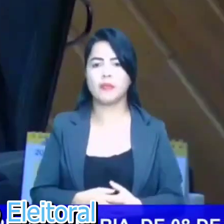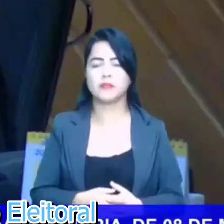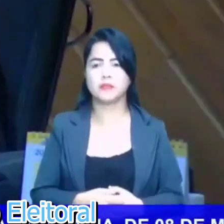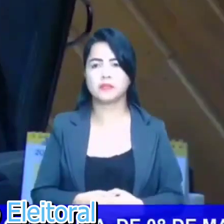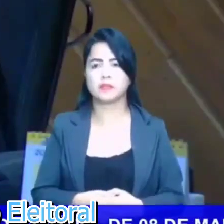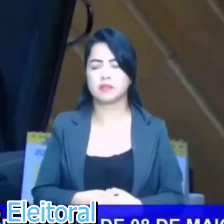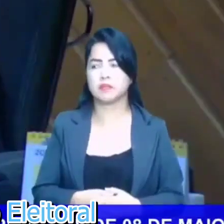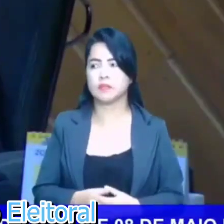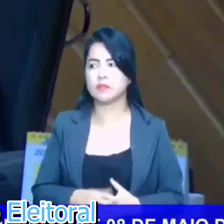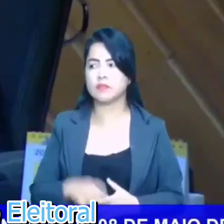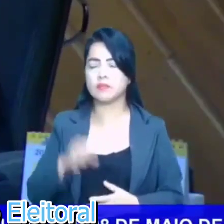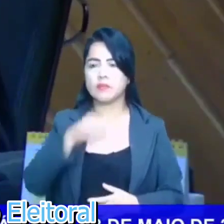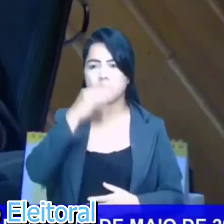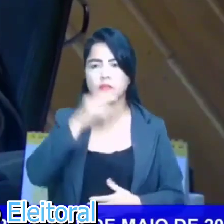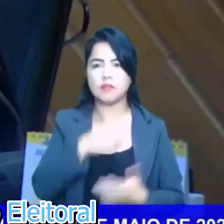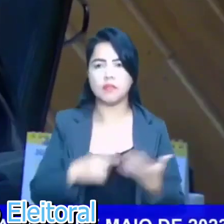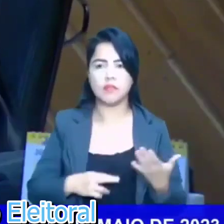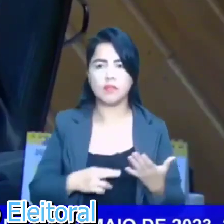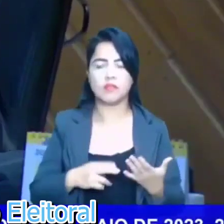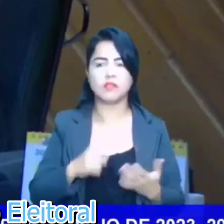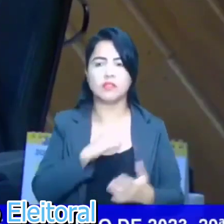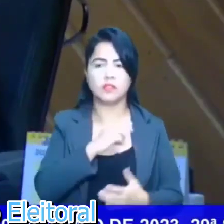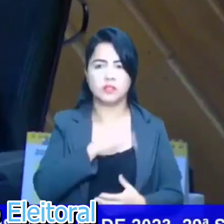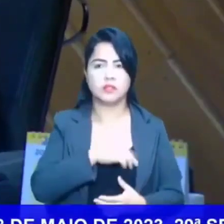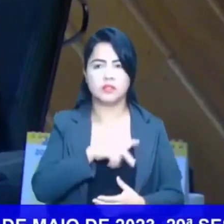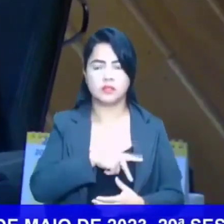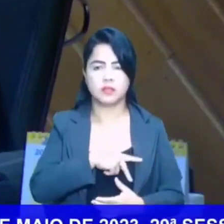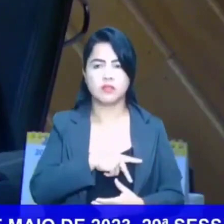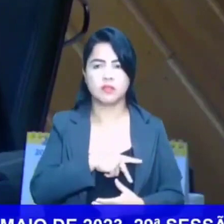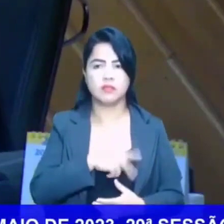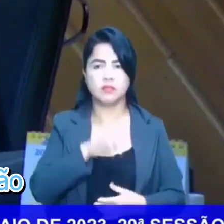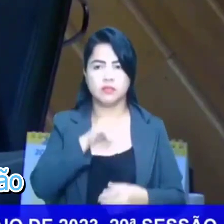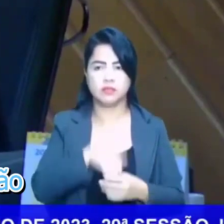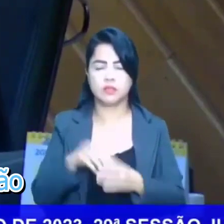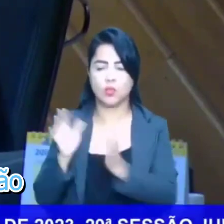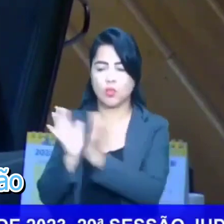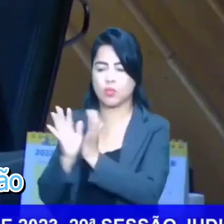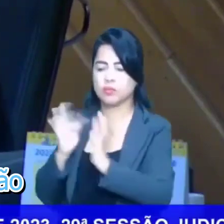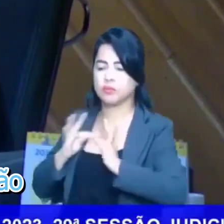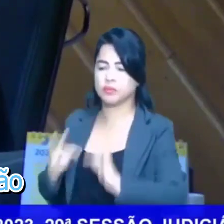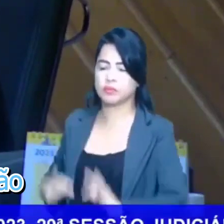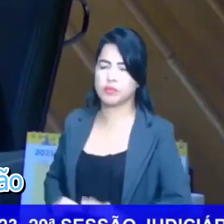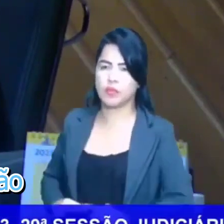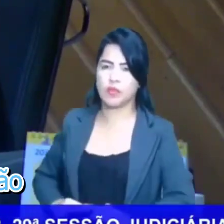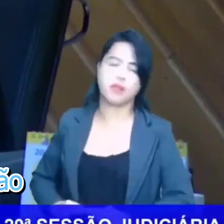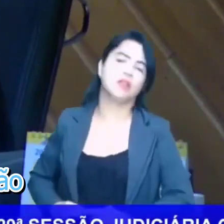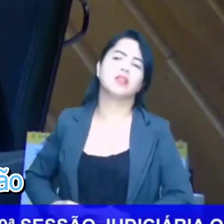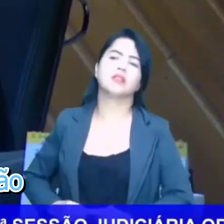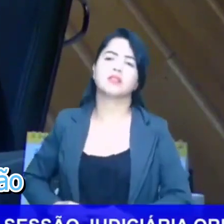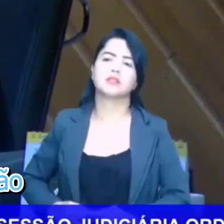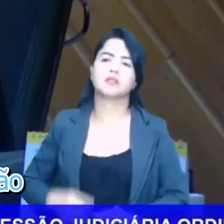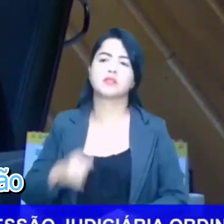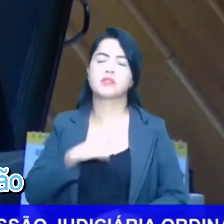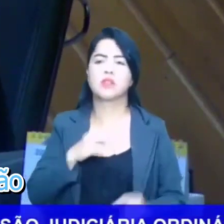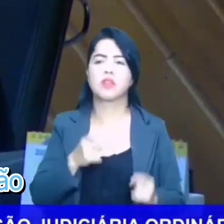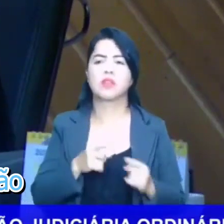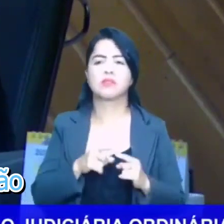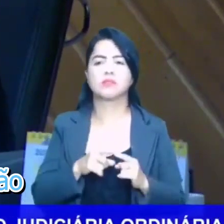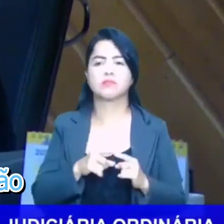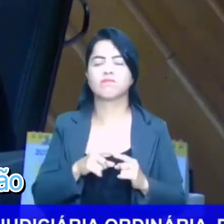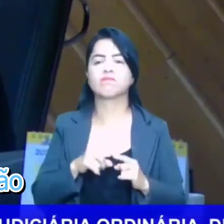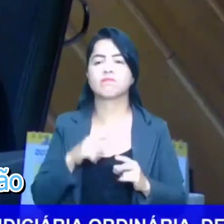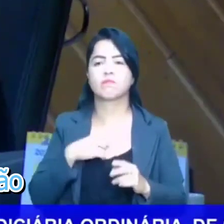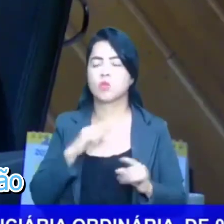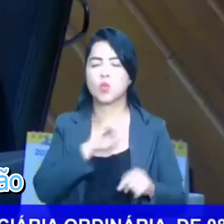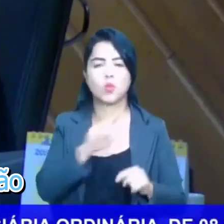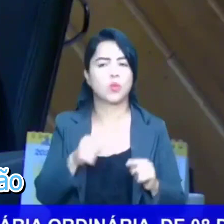relatório, o Ministério Público Eleitoral e o núcleo técnico são convergentes com relação